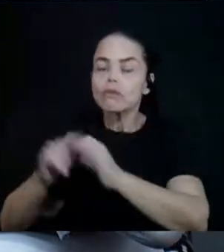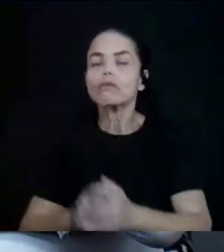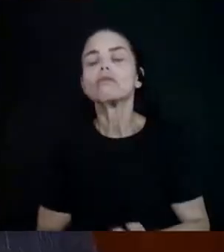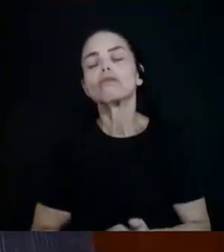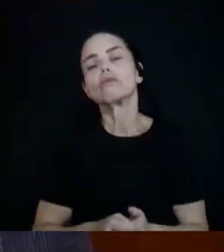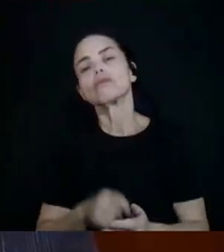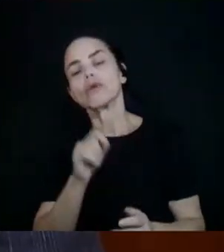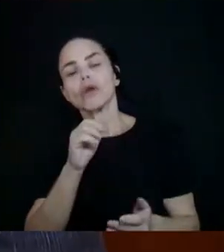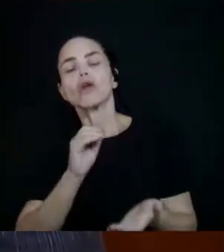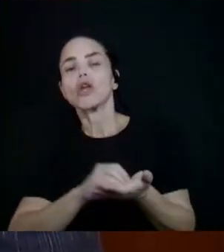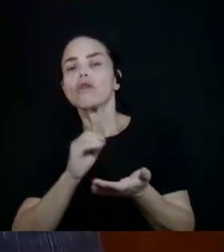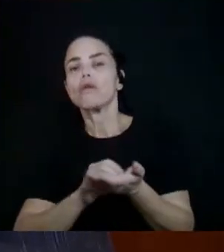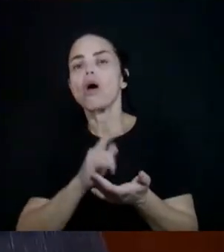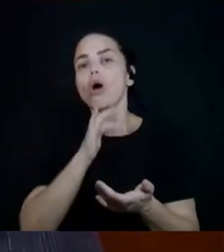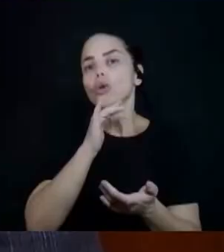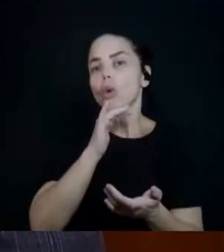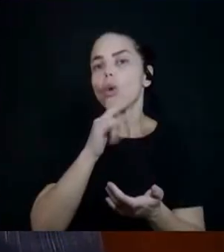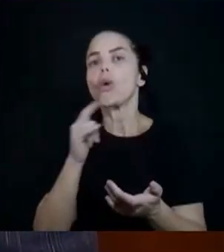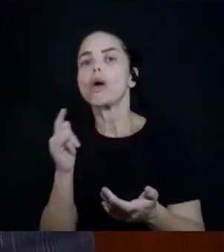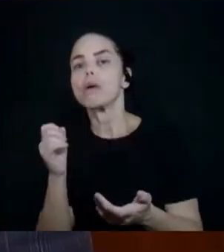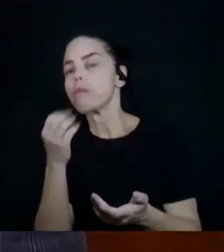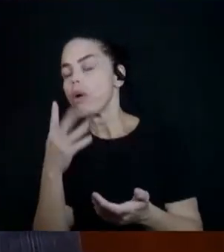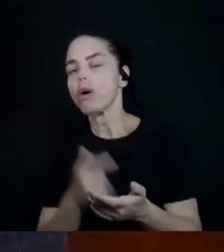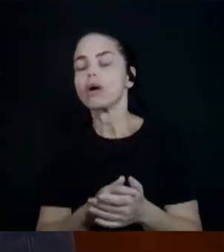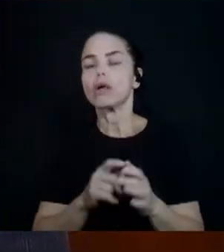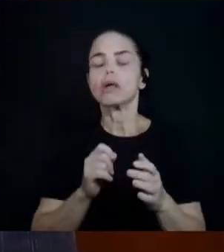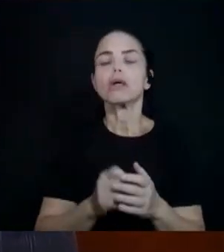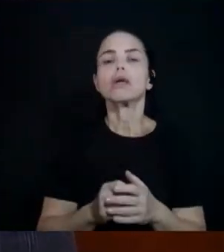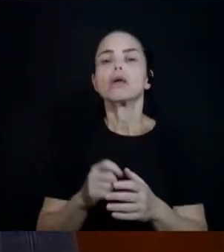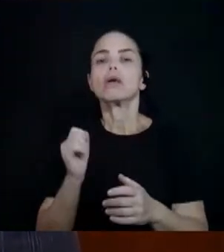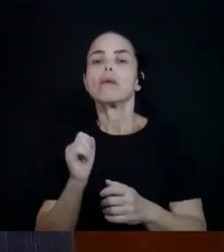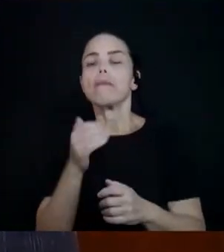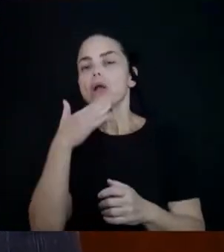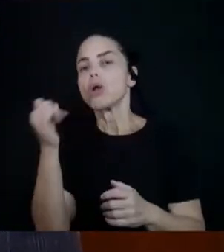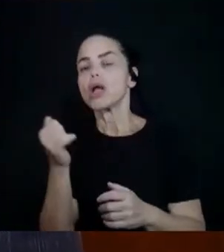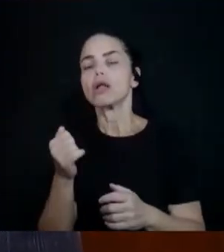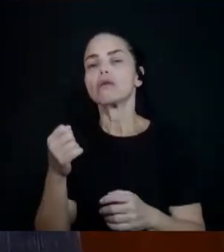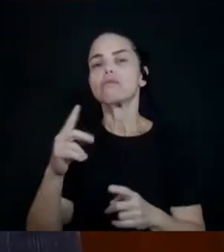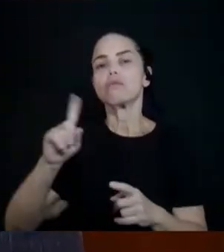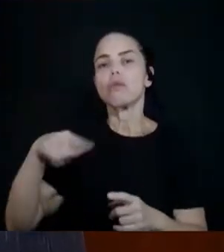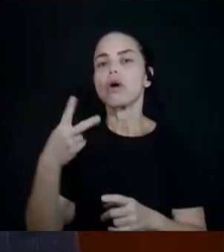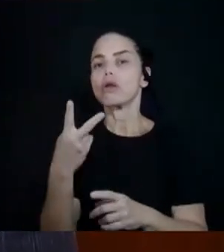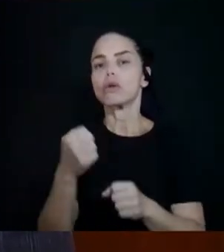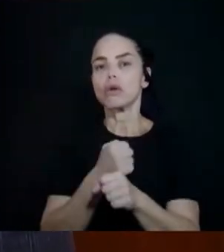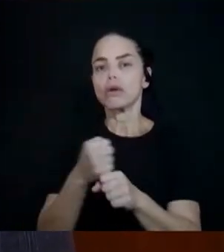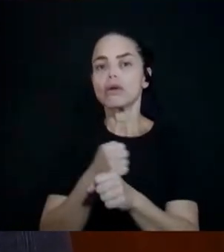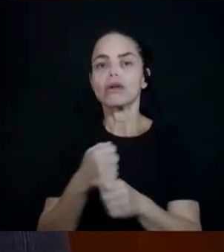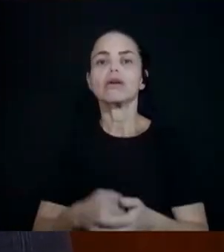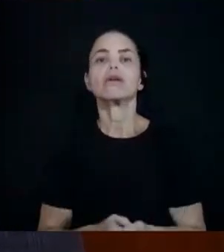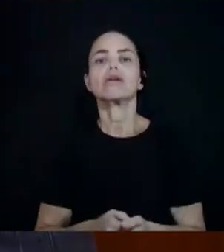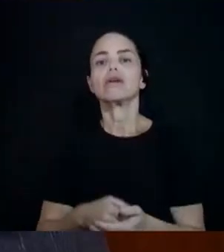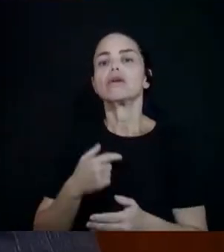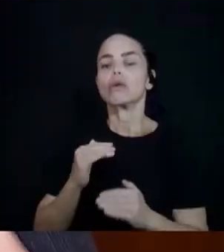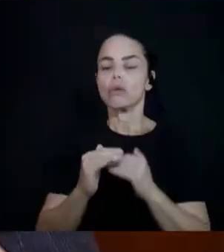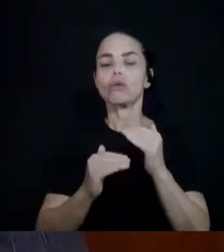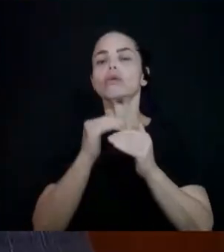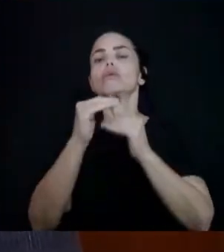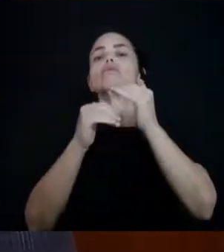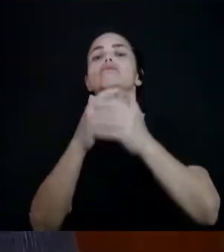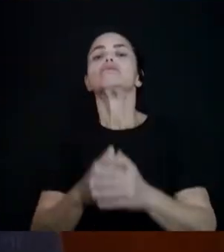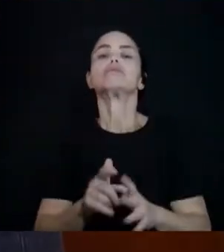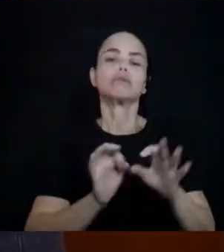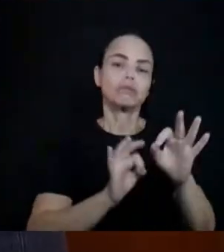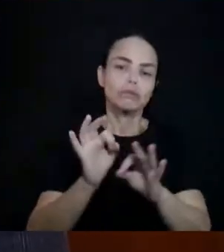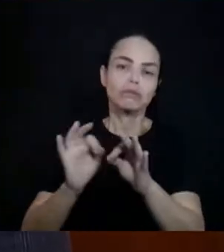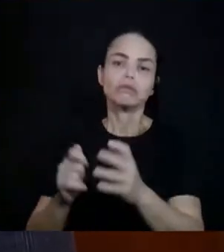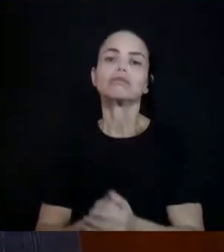positivo e o que a gente pode pensar por os próximos 2 anos, aí, além desse, no sentido de construção de um projeto para que ela possa cada